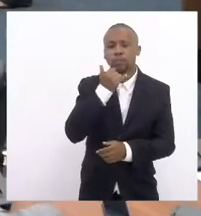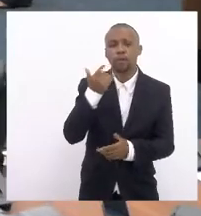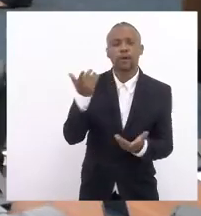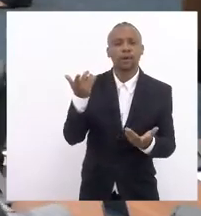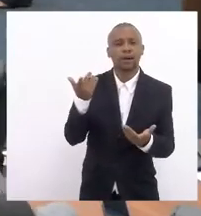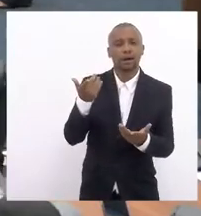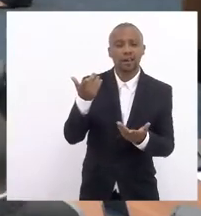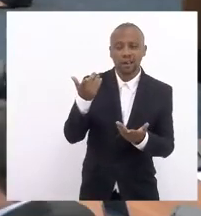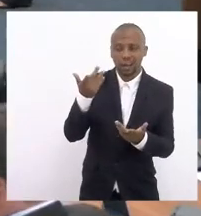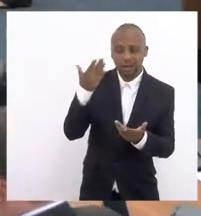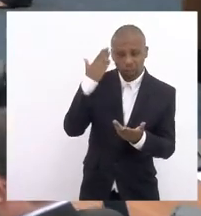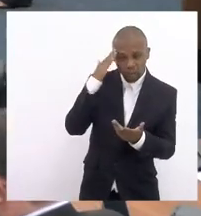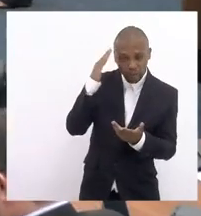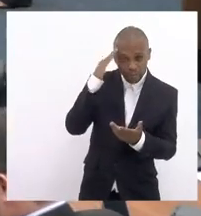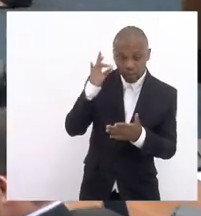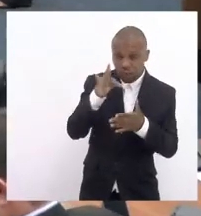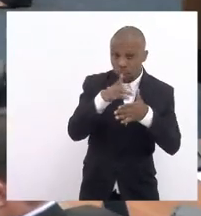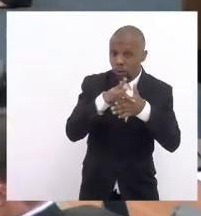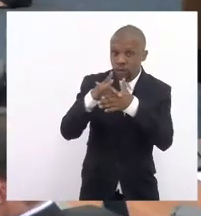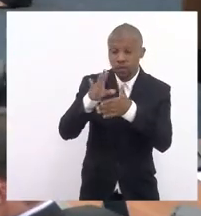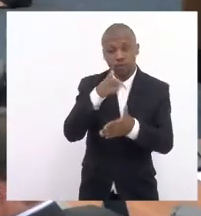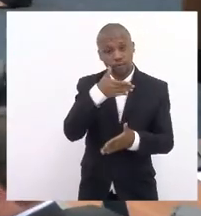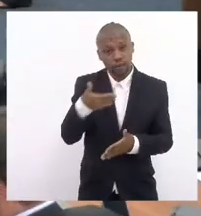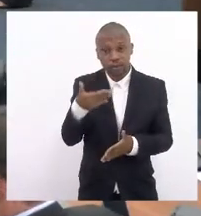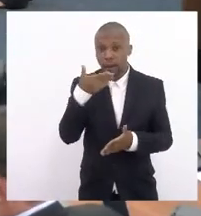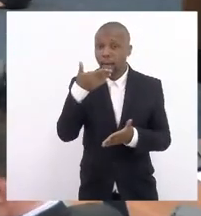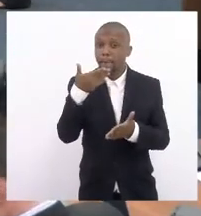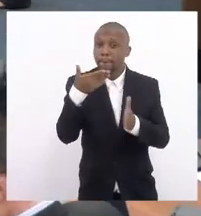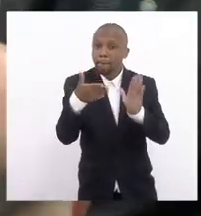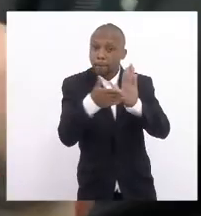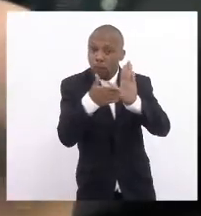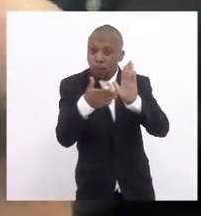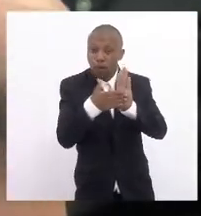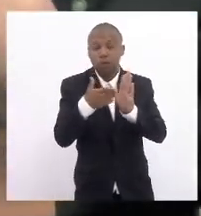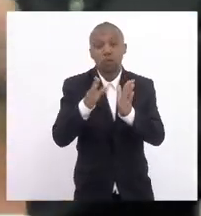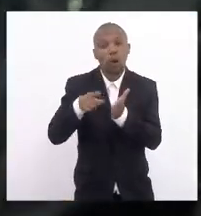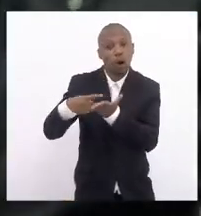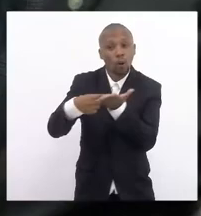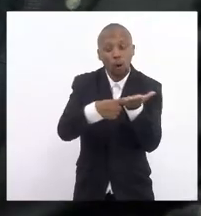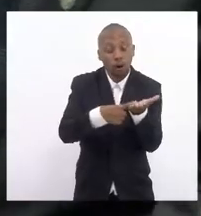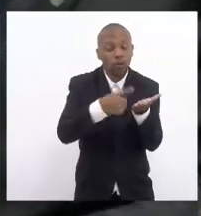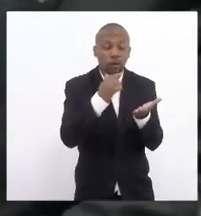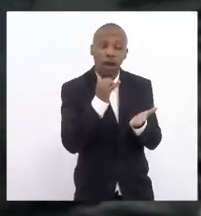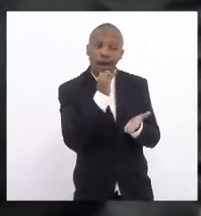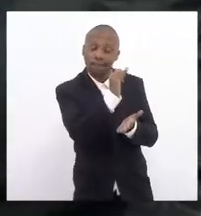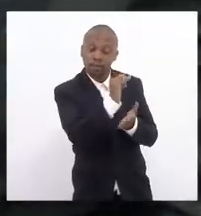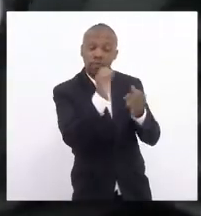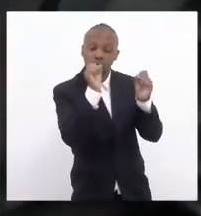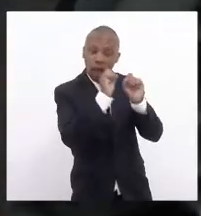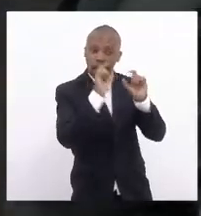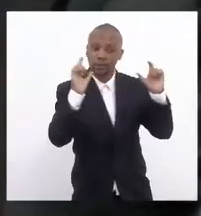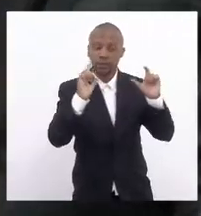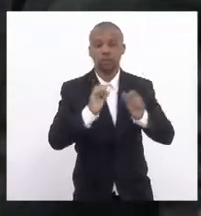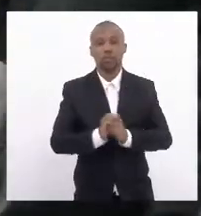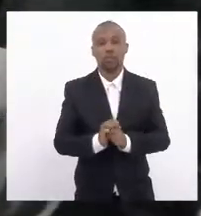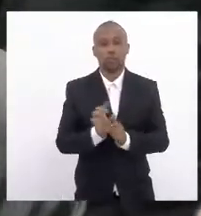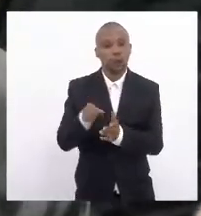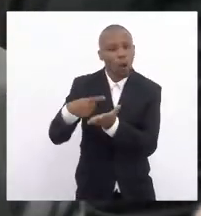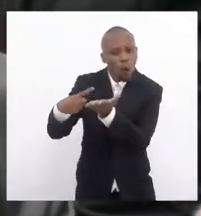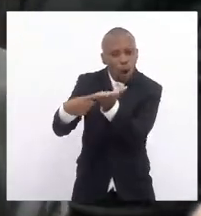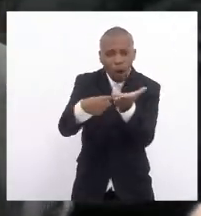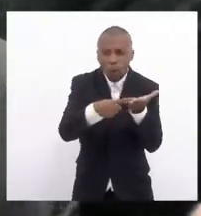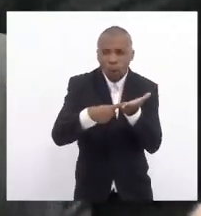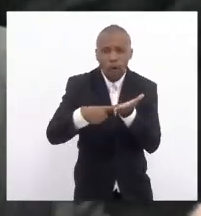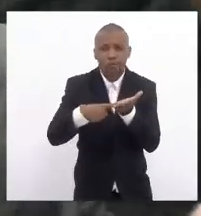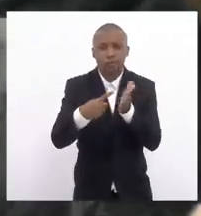entendi, o líder do governo está propondo um acordo. Subtenente Bernardo, preste atenção, subtenente. O acordo que foi apresentado pelo